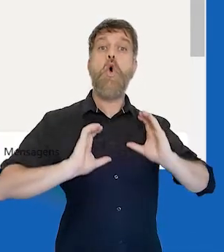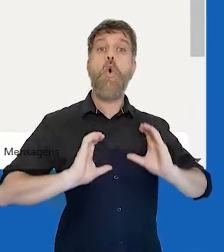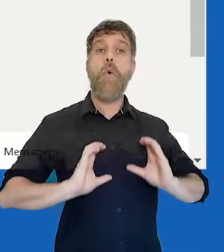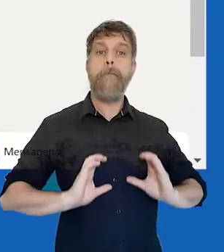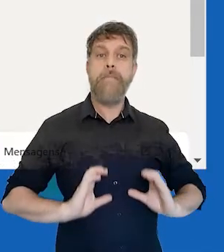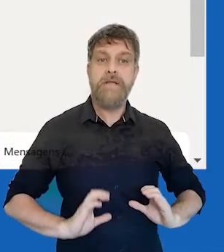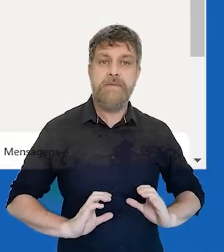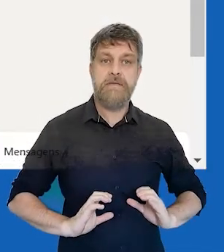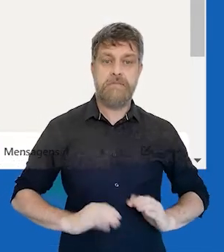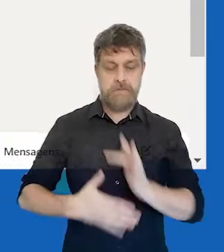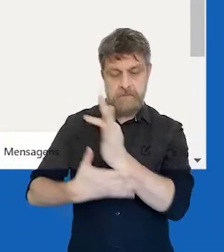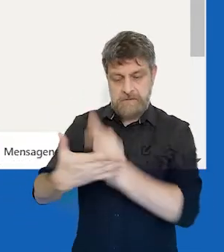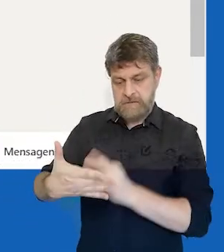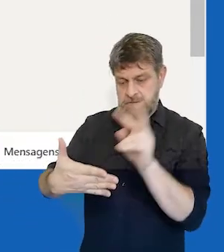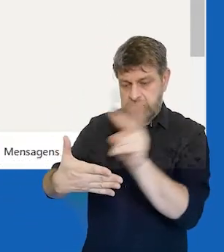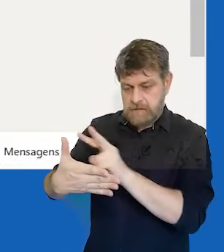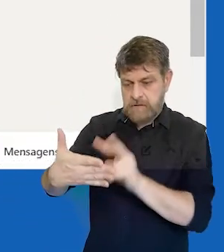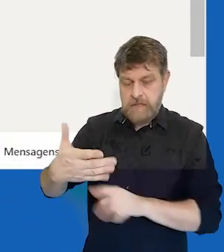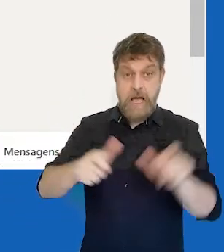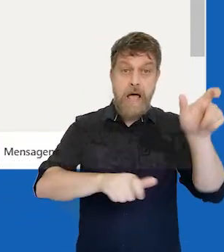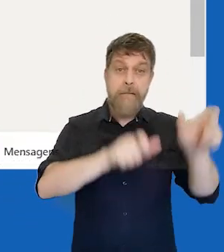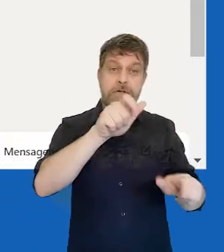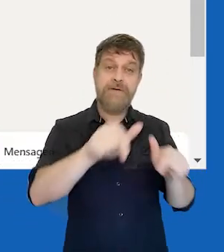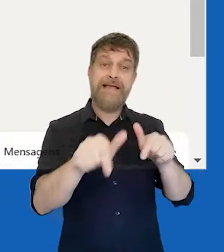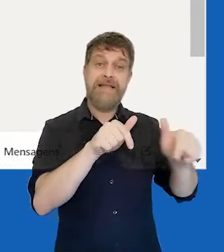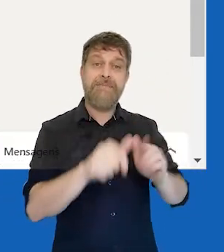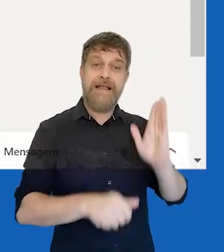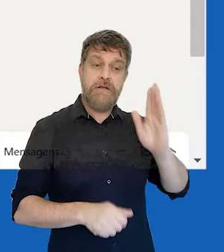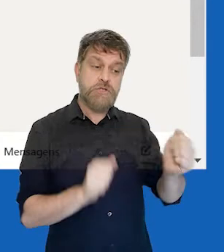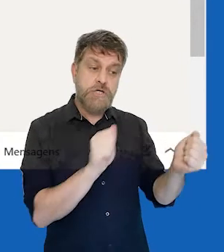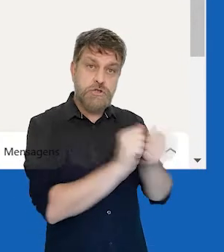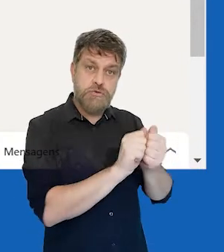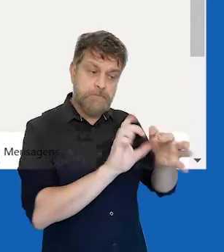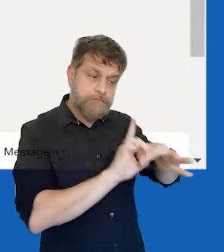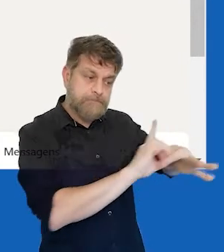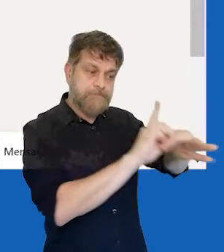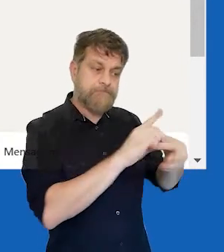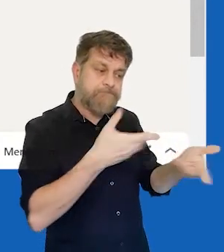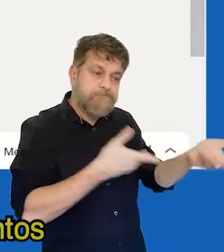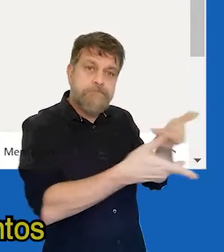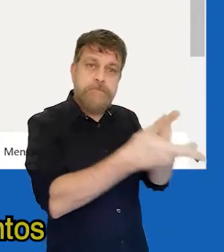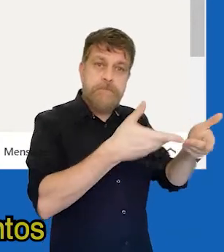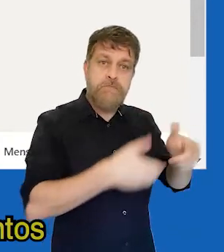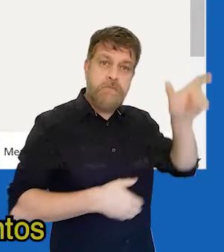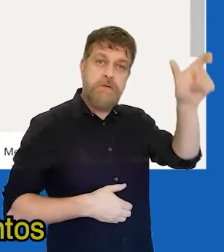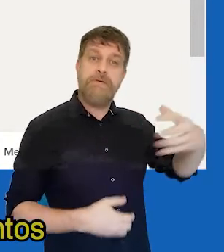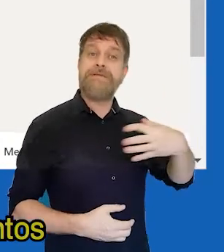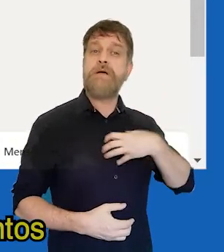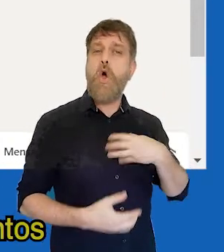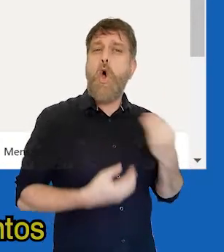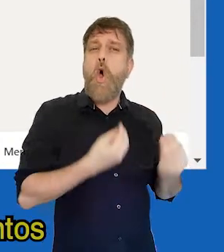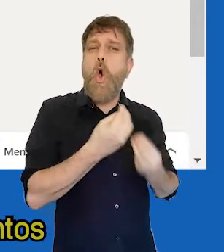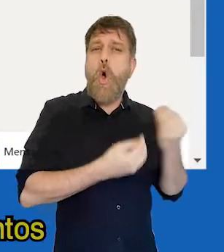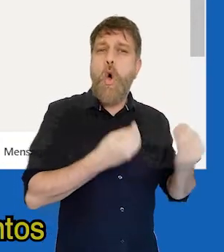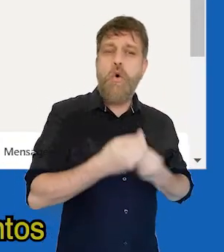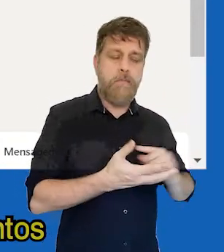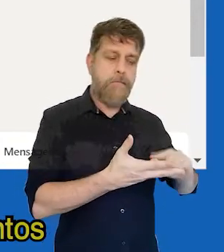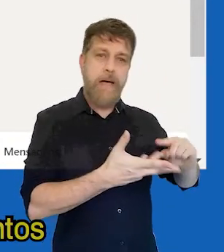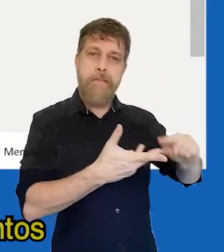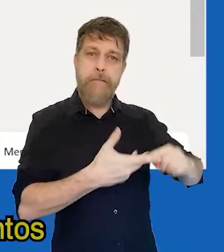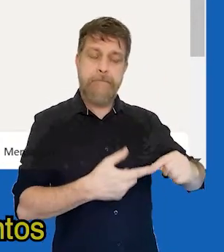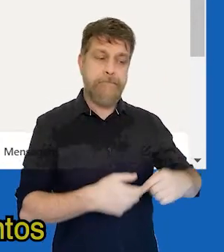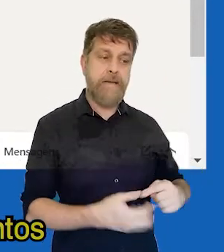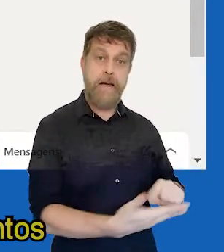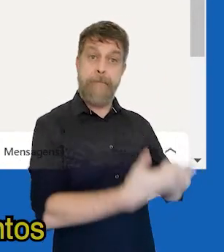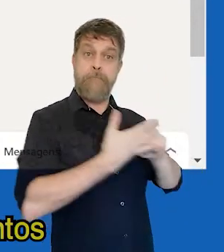nestes textos as pessoas que já trabalham conosco ou atualmente trabalho compartilhe um pouco dos sentimentos e quais são os seus diferenciais